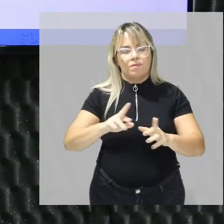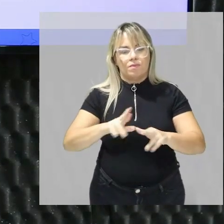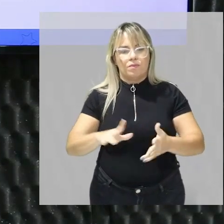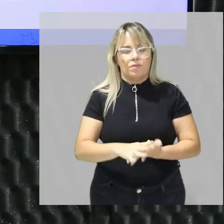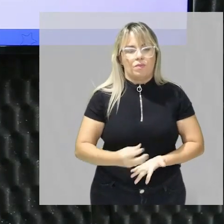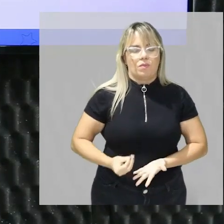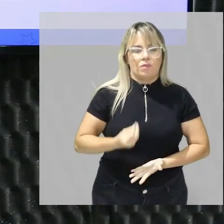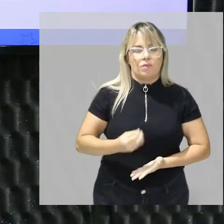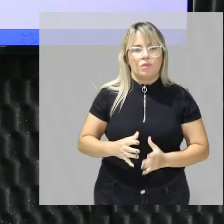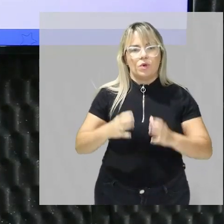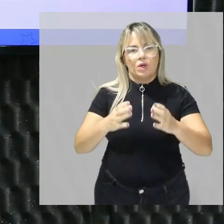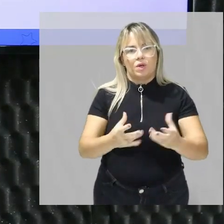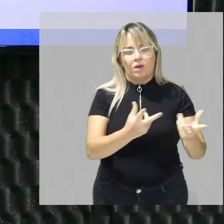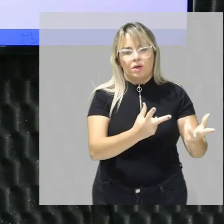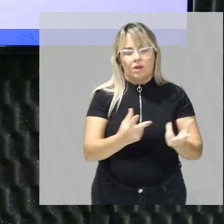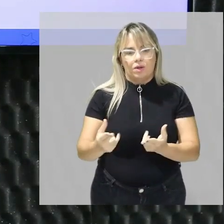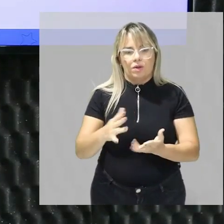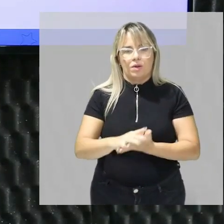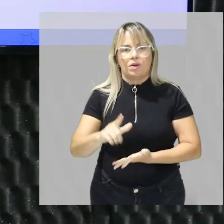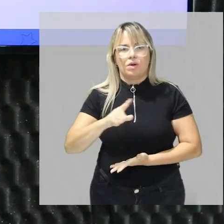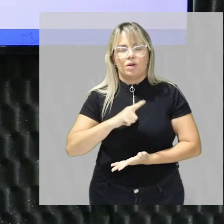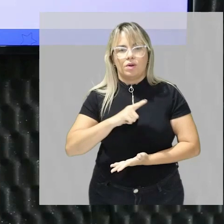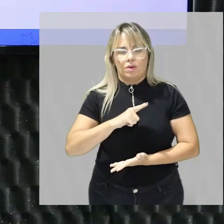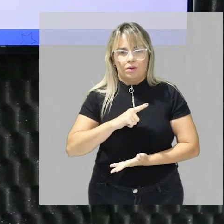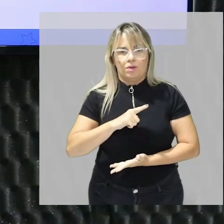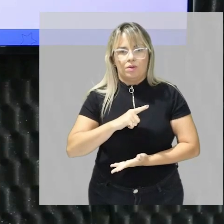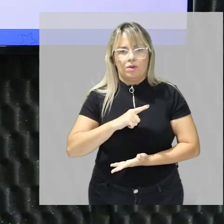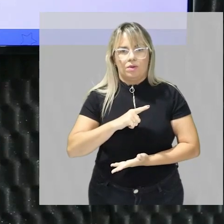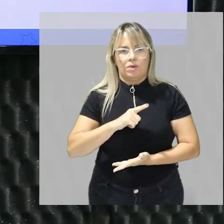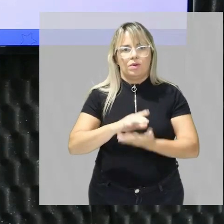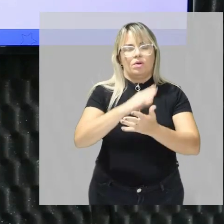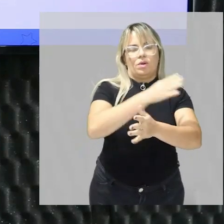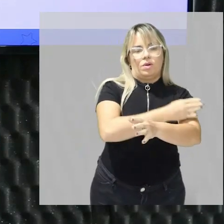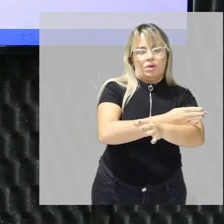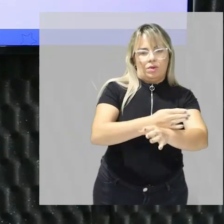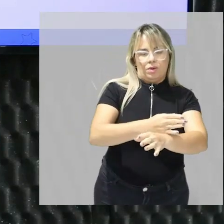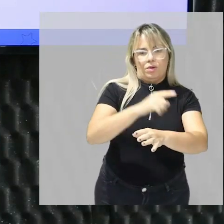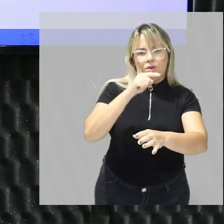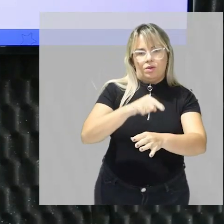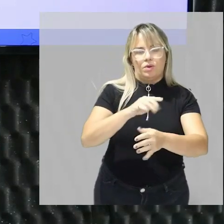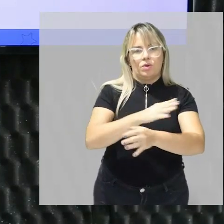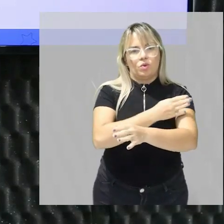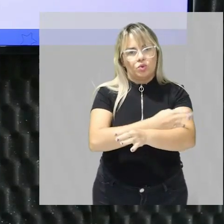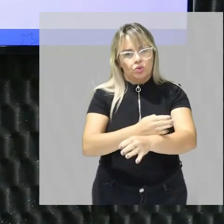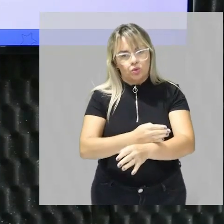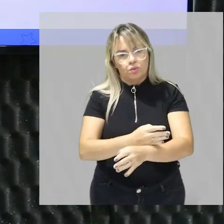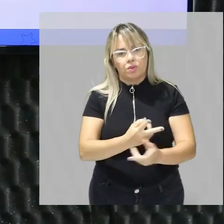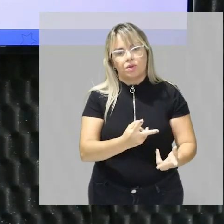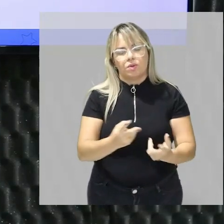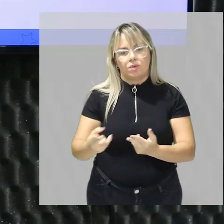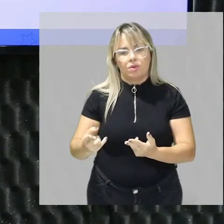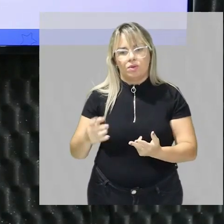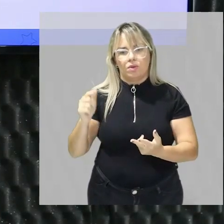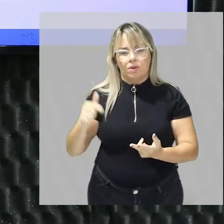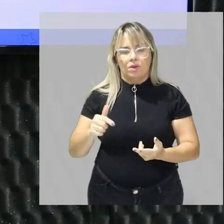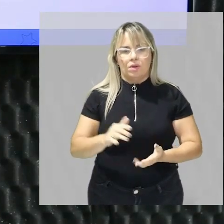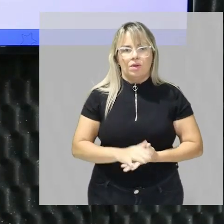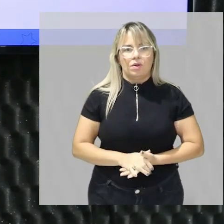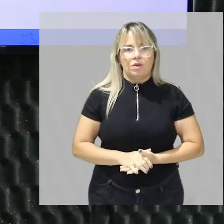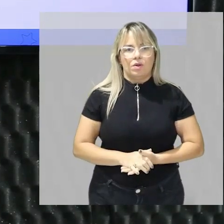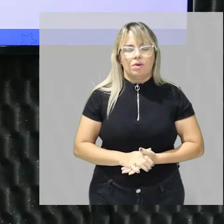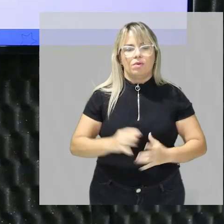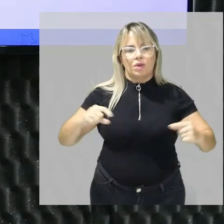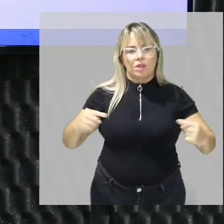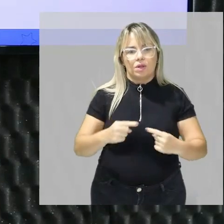vivendo no mesmo local, se elas tiverem os mesmos hábitos, os mesmos nichos, elas vão entrar